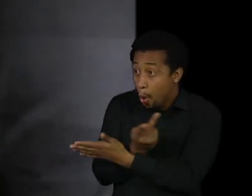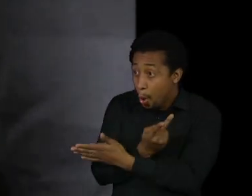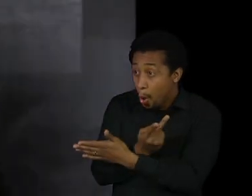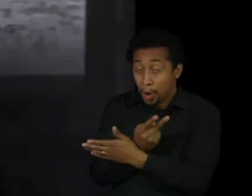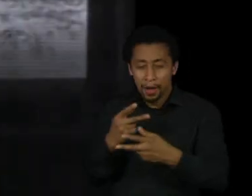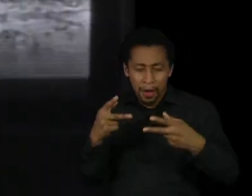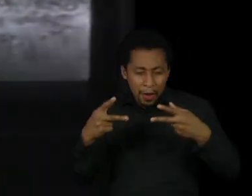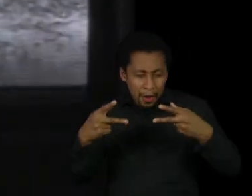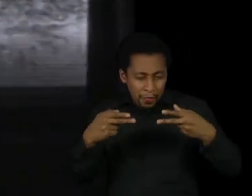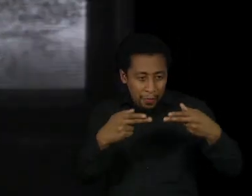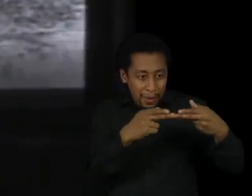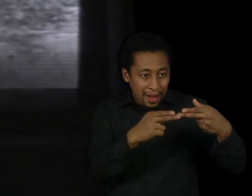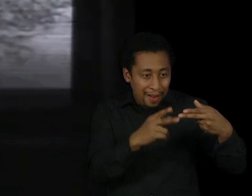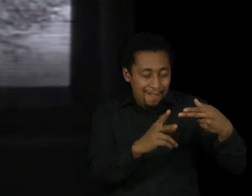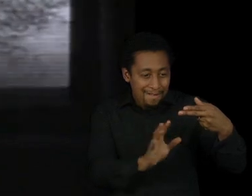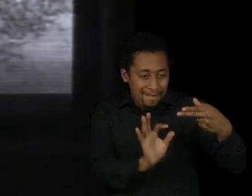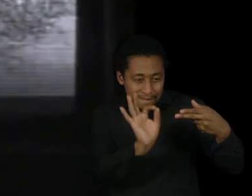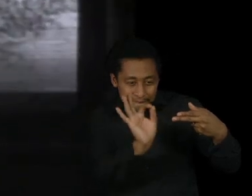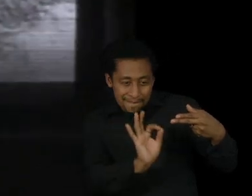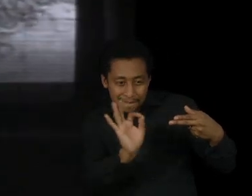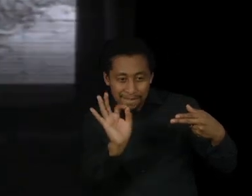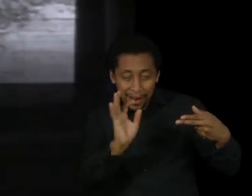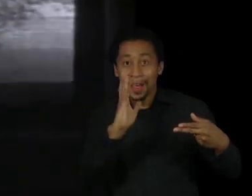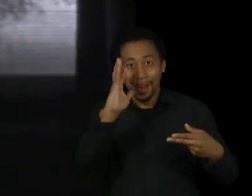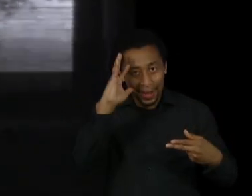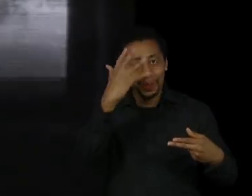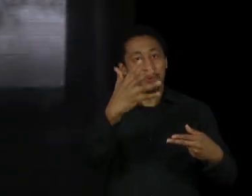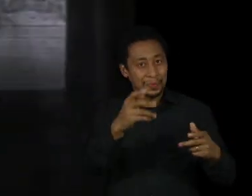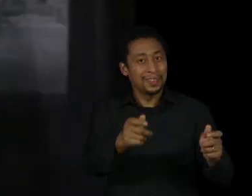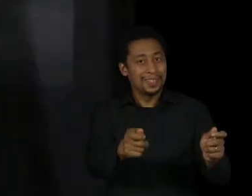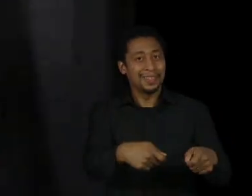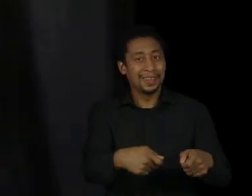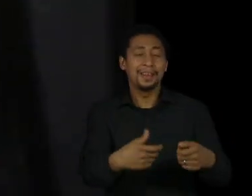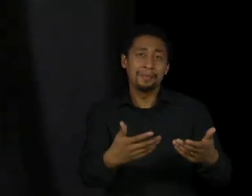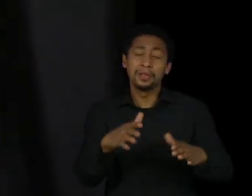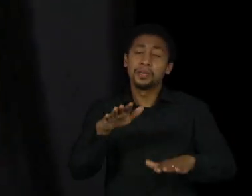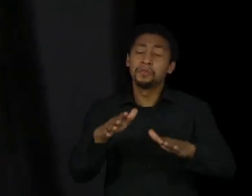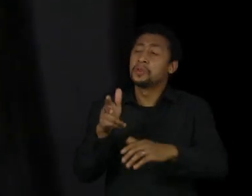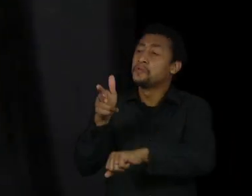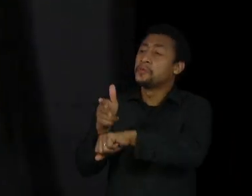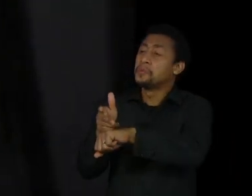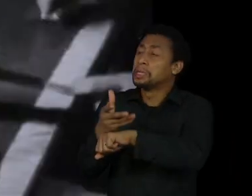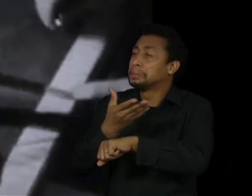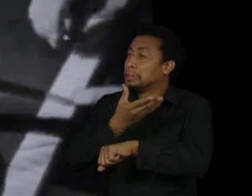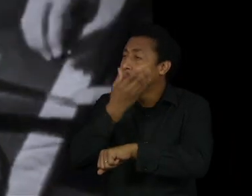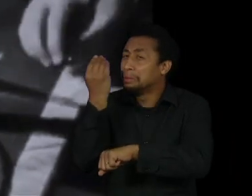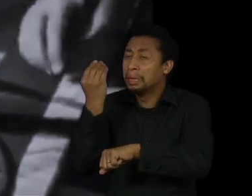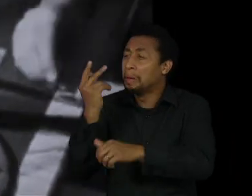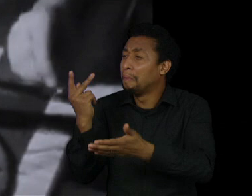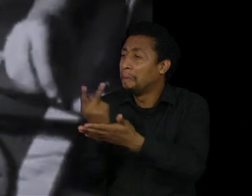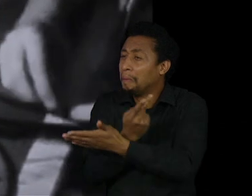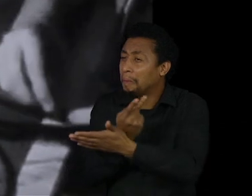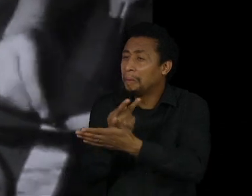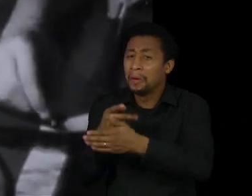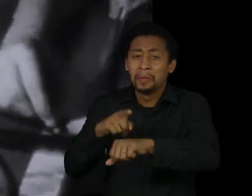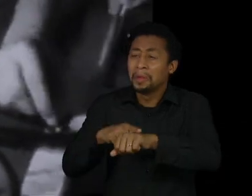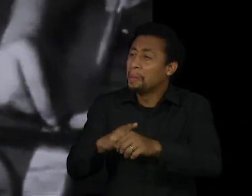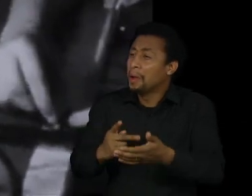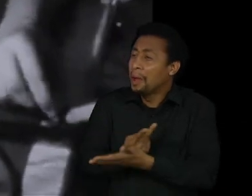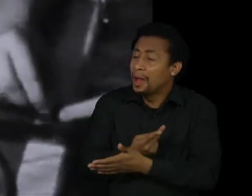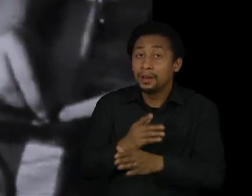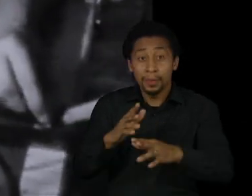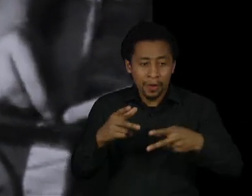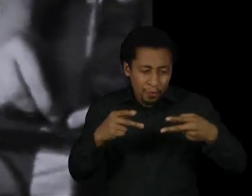na filmagem não foi hábil ou deixou para lá. Mas a edição é muito gostosa